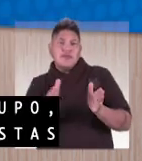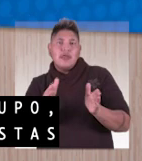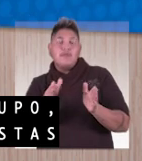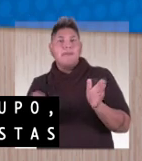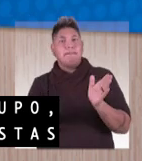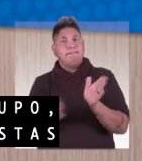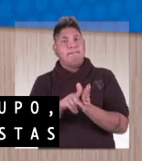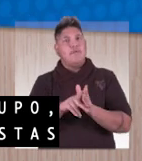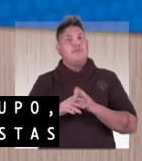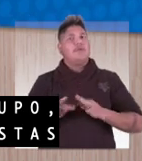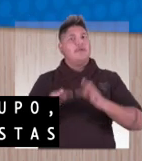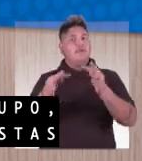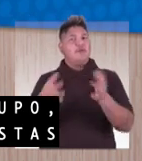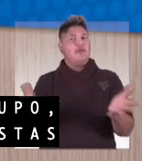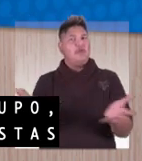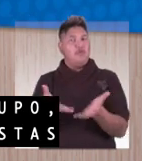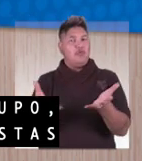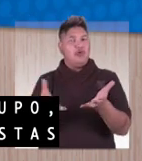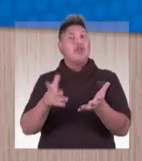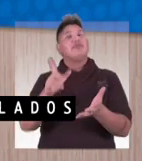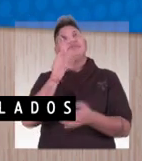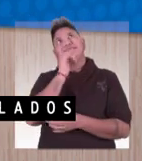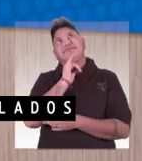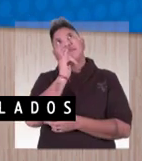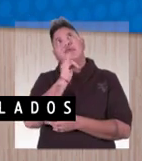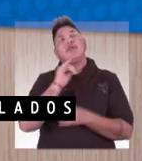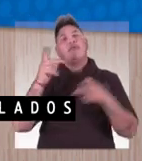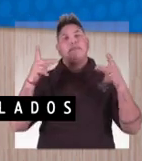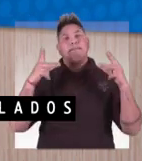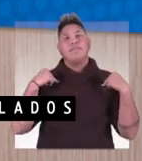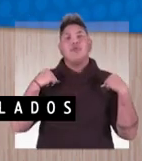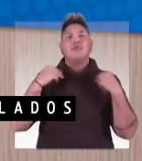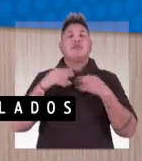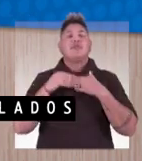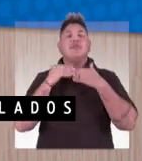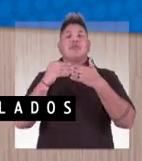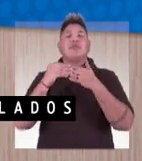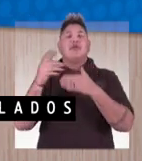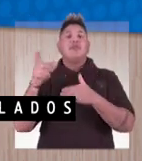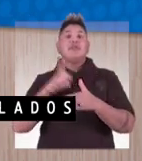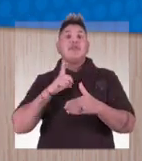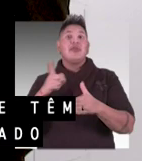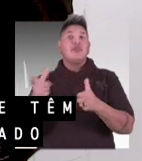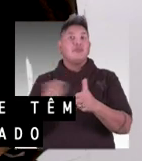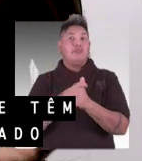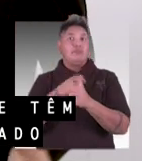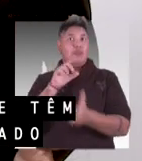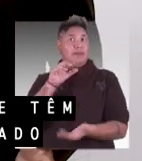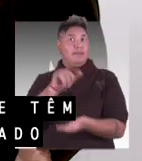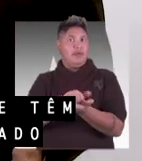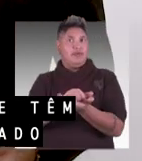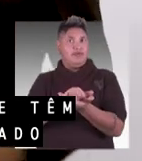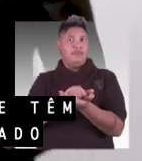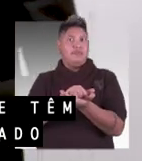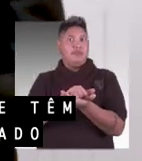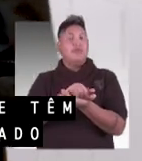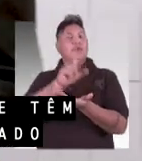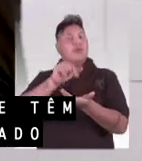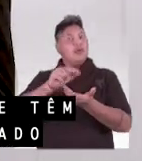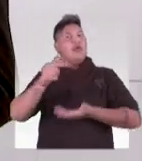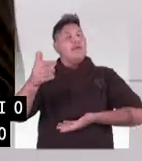digital. Fazem parte desse grupo, por exemplo, motoristas e entregadores vinculados a aplicativos. São profissionais que